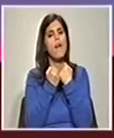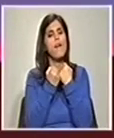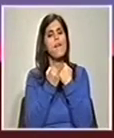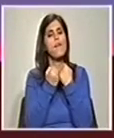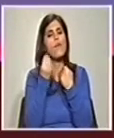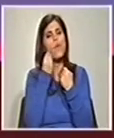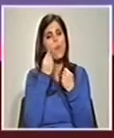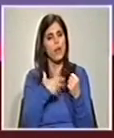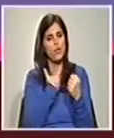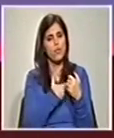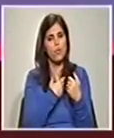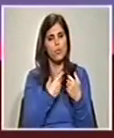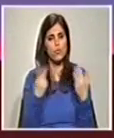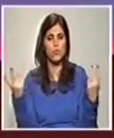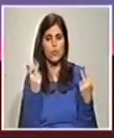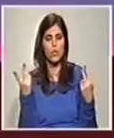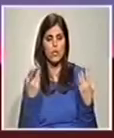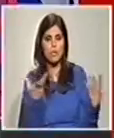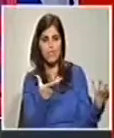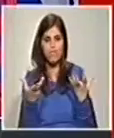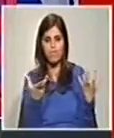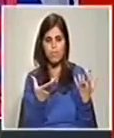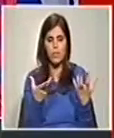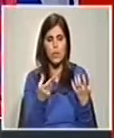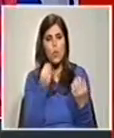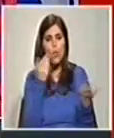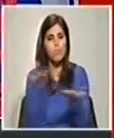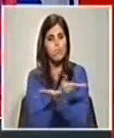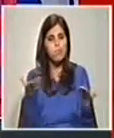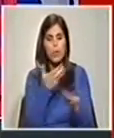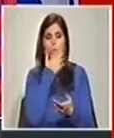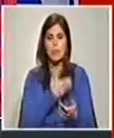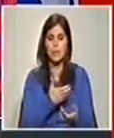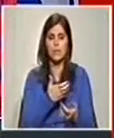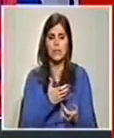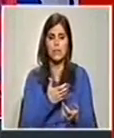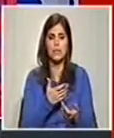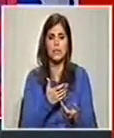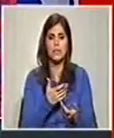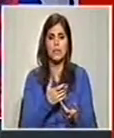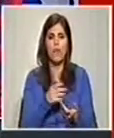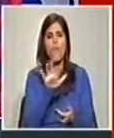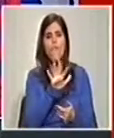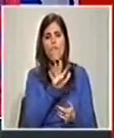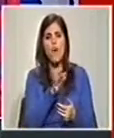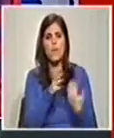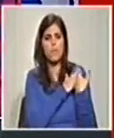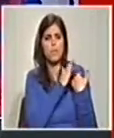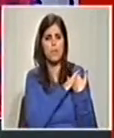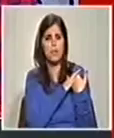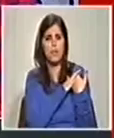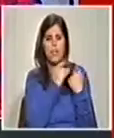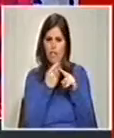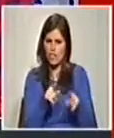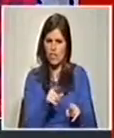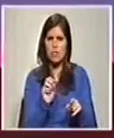estes dois mundos têm coexistido, conseguem coexistir? Até que ponto eles partilham experiências, não partilham? São duas formas de responsabilidade social totalmente